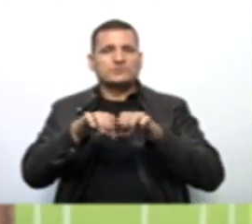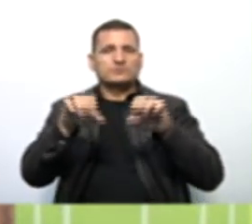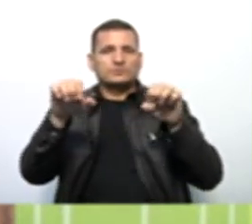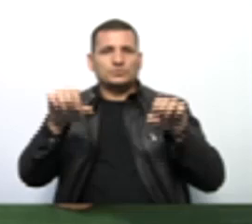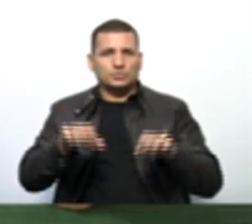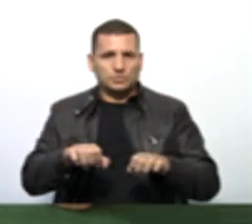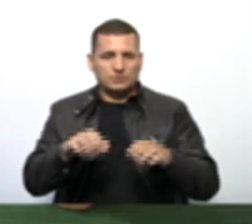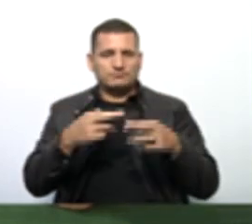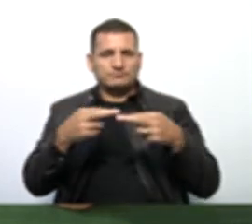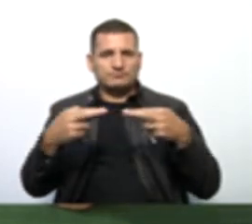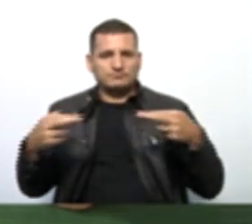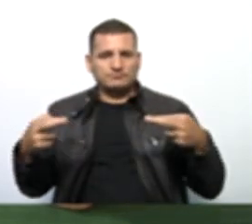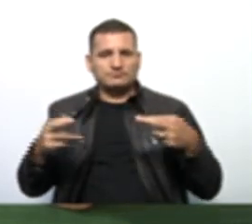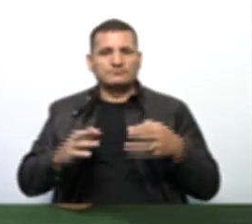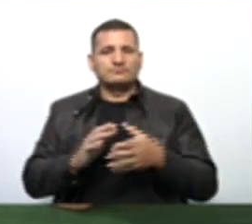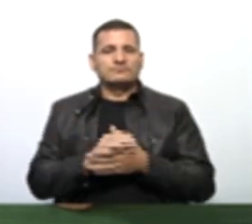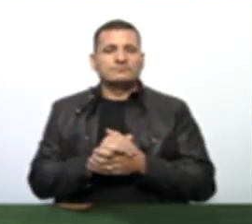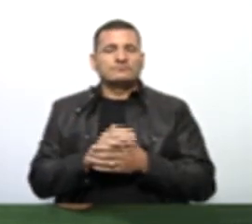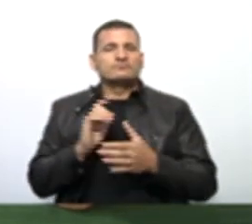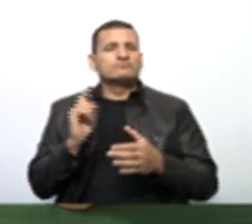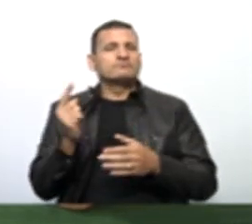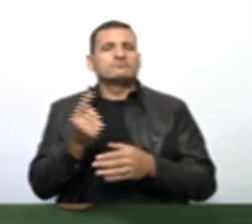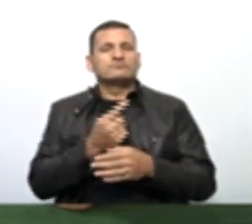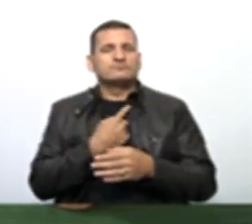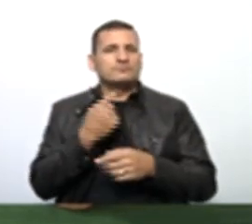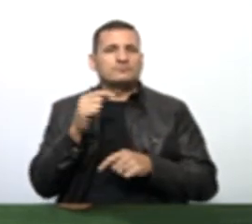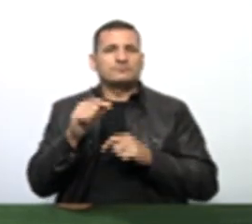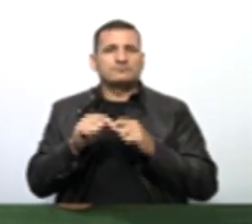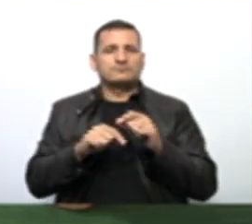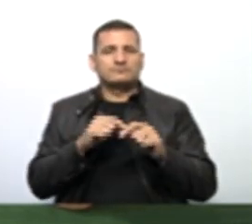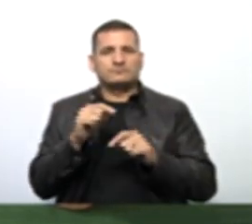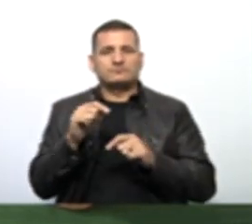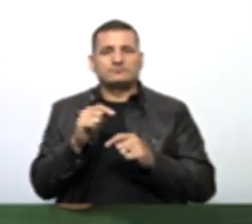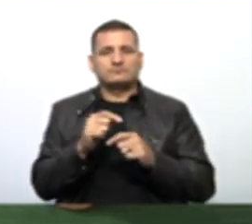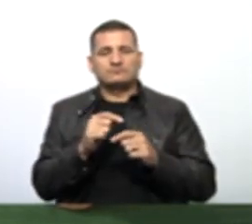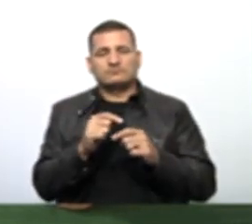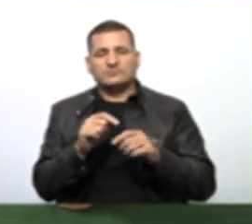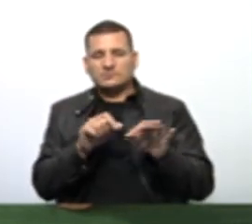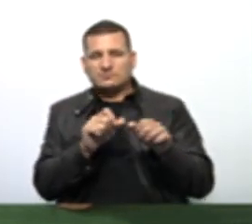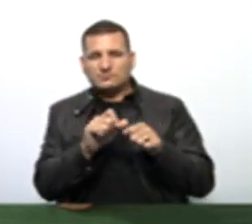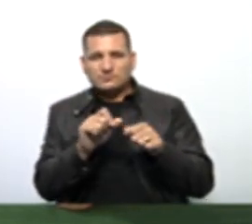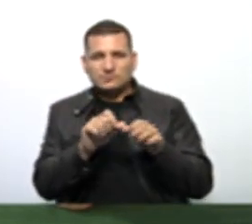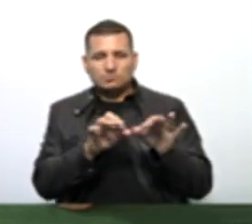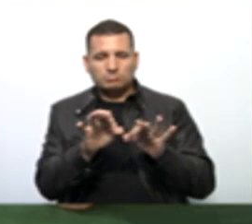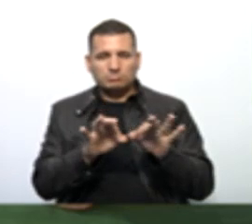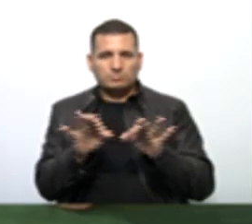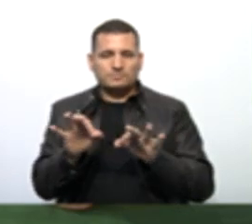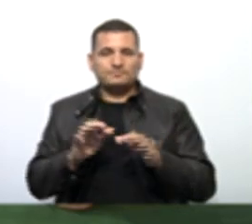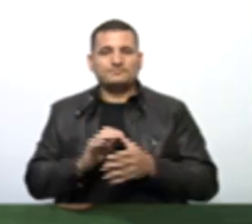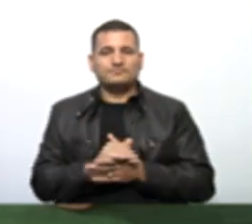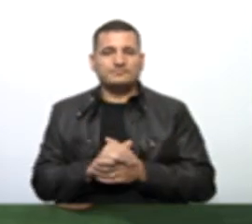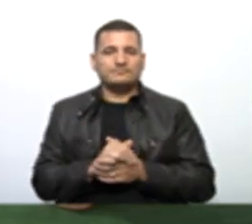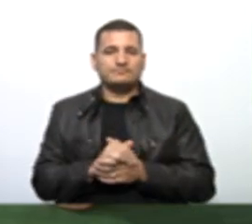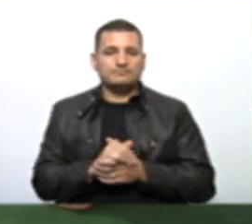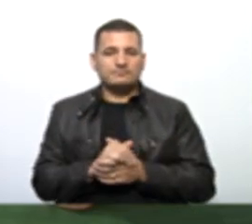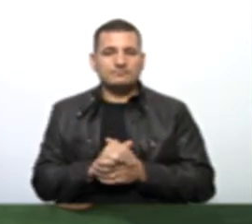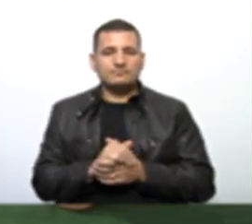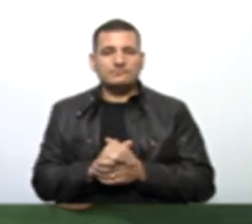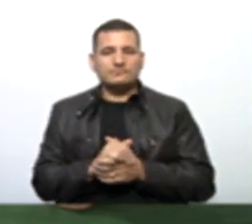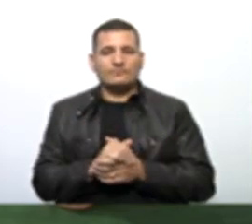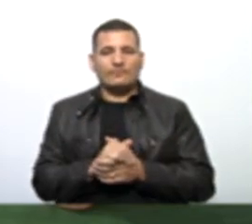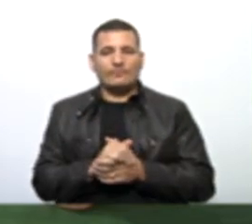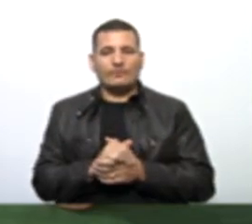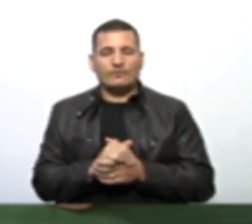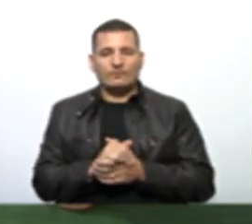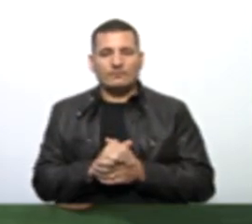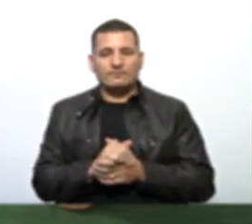o professor e as pessoas usam para poder criar uma página que a gente está justamente nisso não chama a atenção é a pessoa mala é que